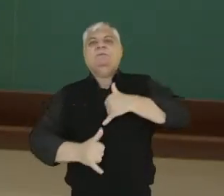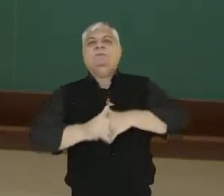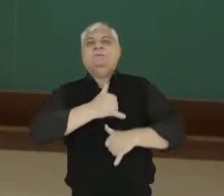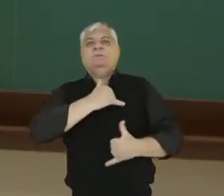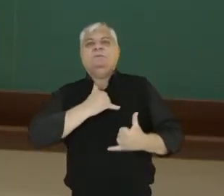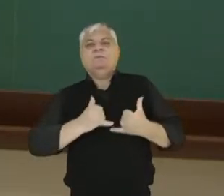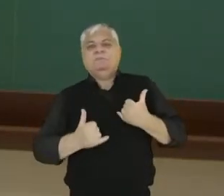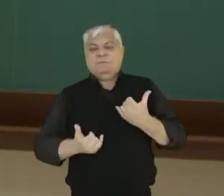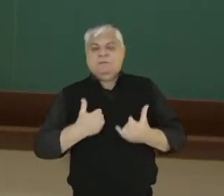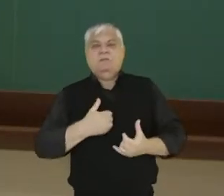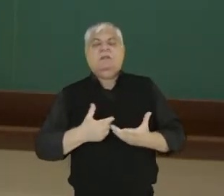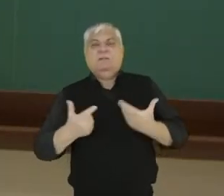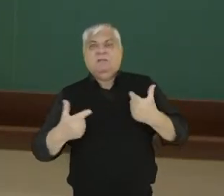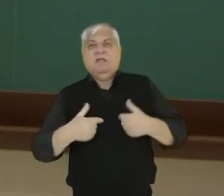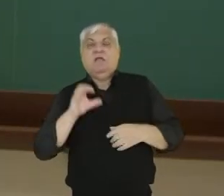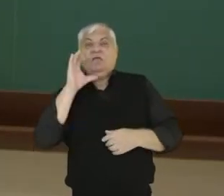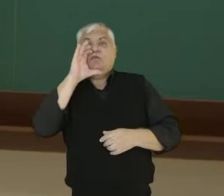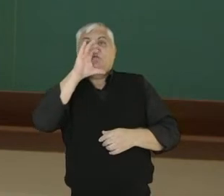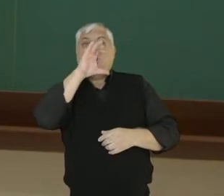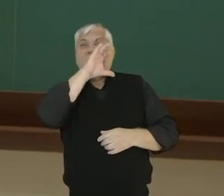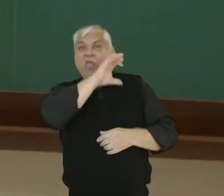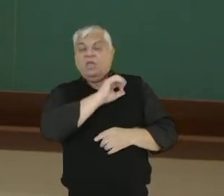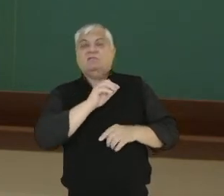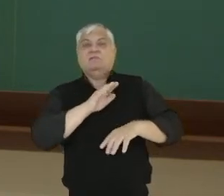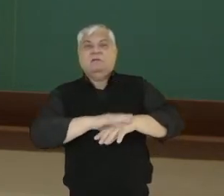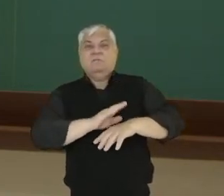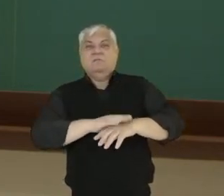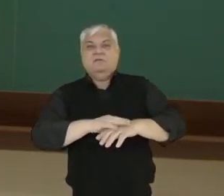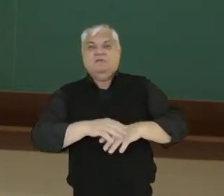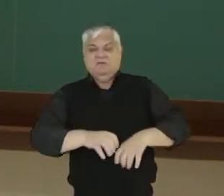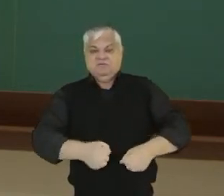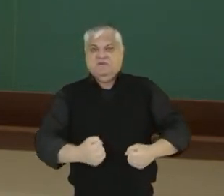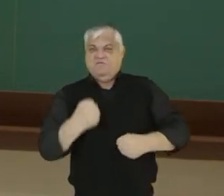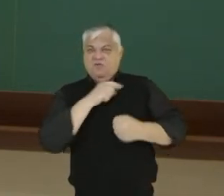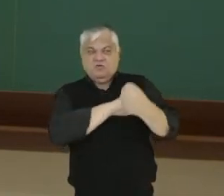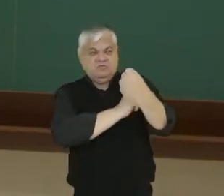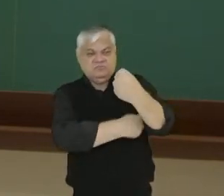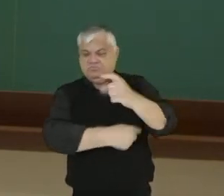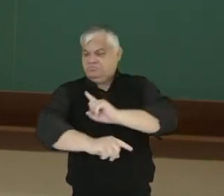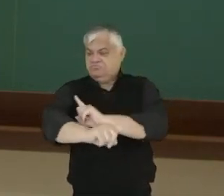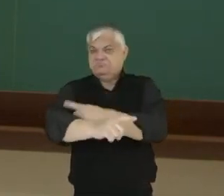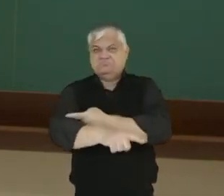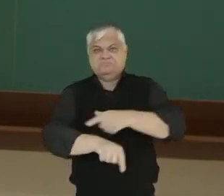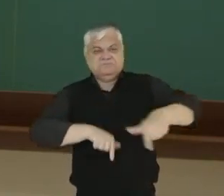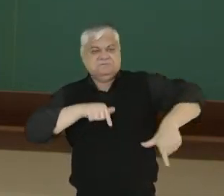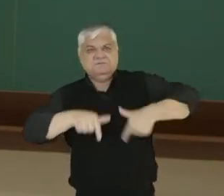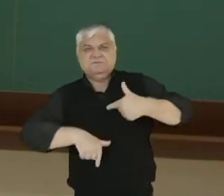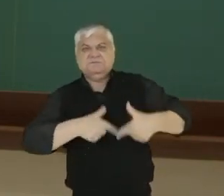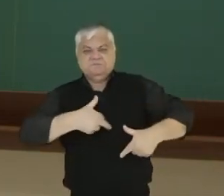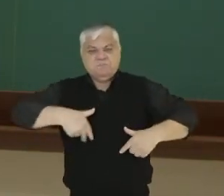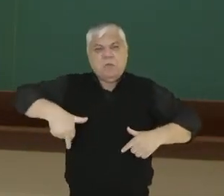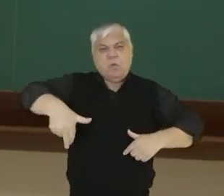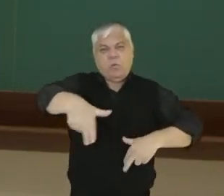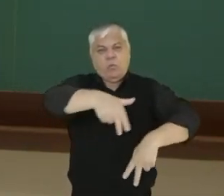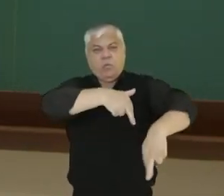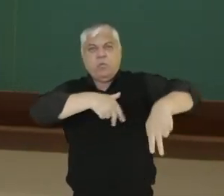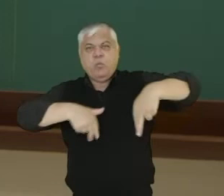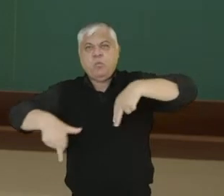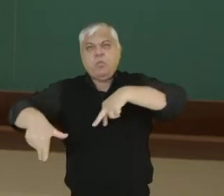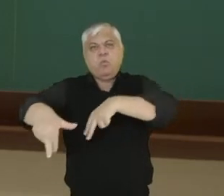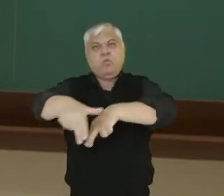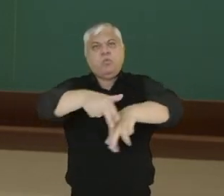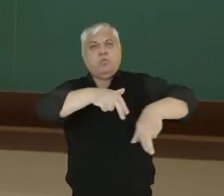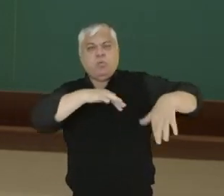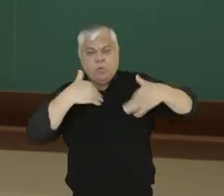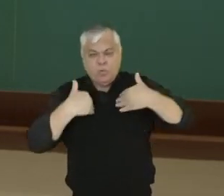calor, certo? E trabalho, força muscular, aquela coisa toda, e o calor para poder manter o nosso lindo